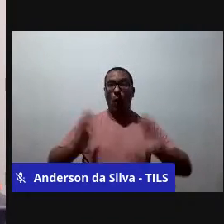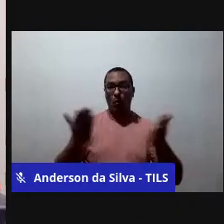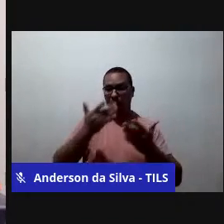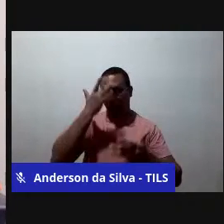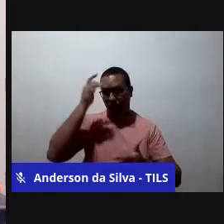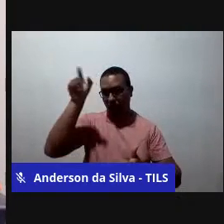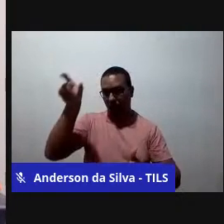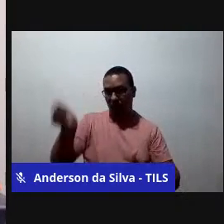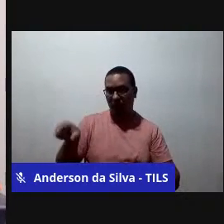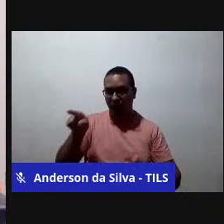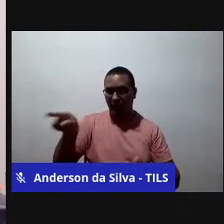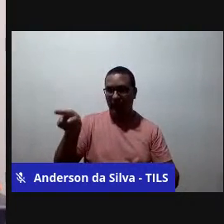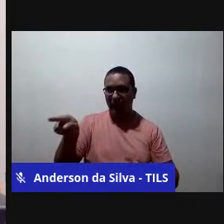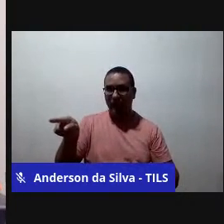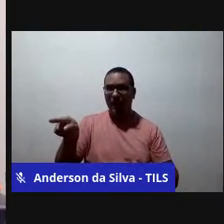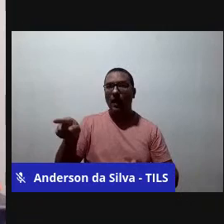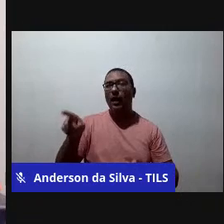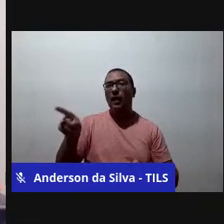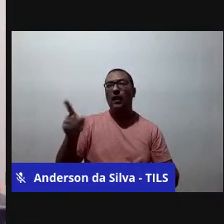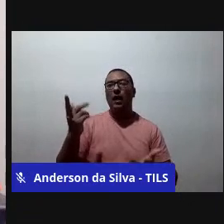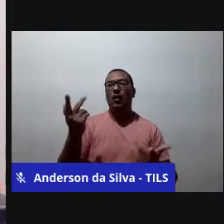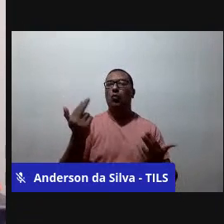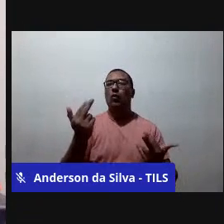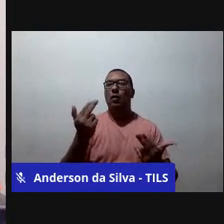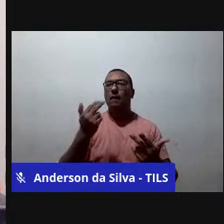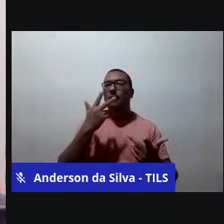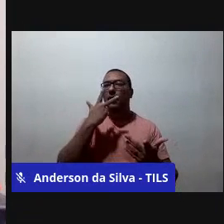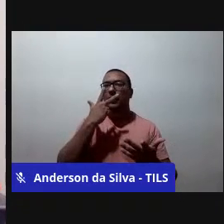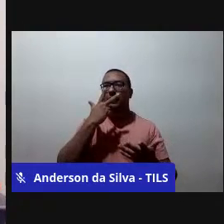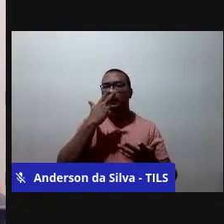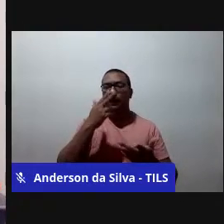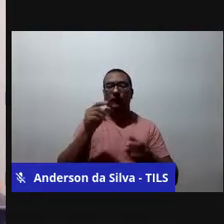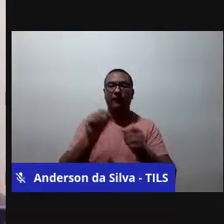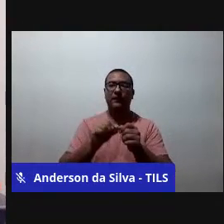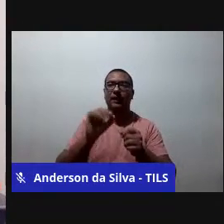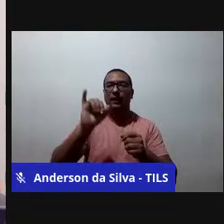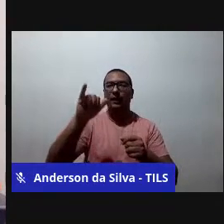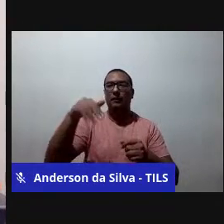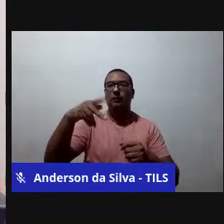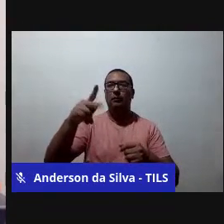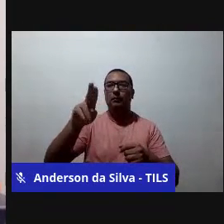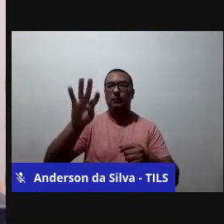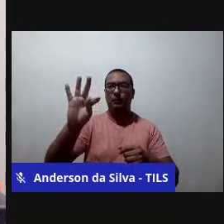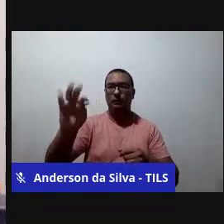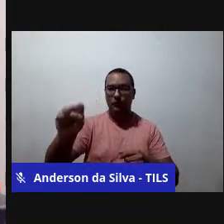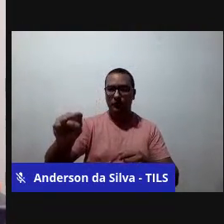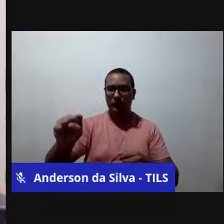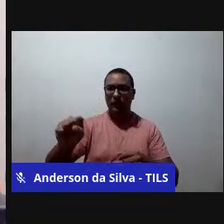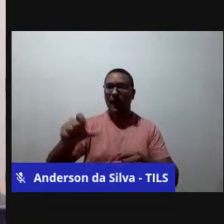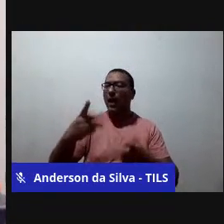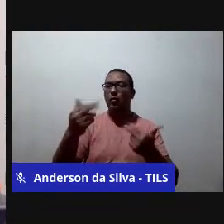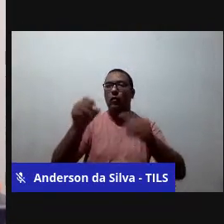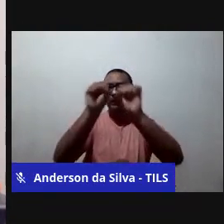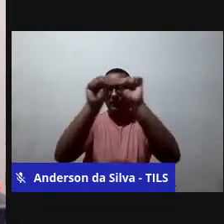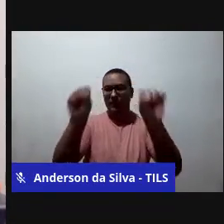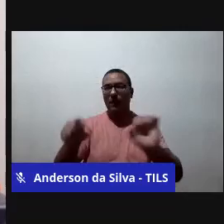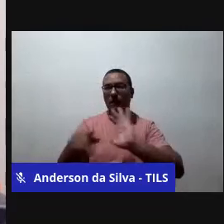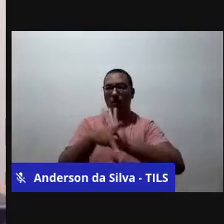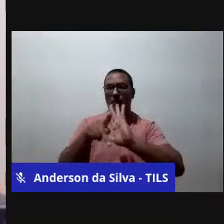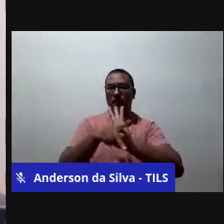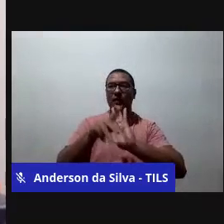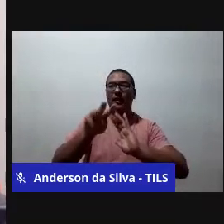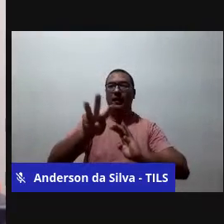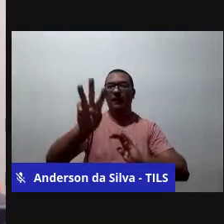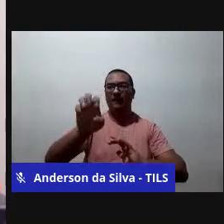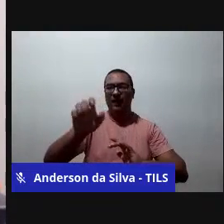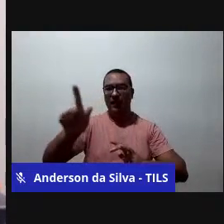funcionar agora como um gerador de inputs, né? Como o Marcelo estava comentando aqui no sistema da Vega, eu preciso dos inputs, e